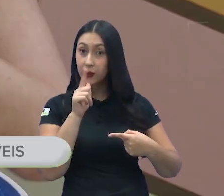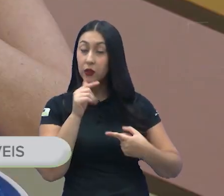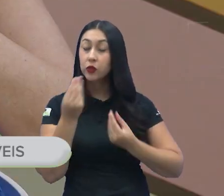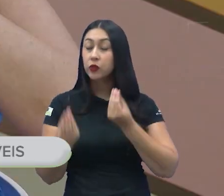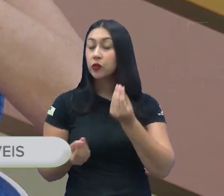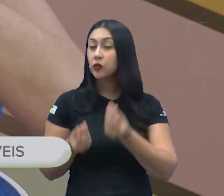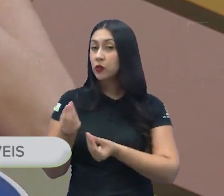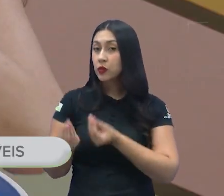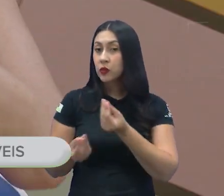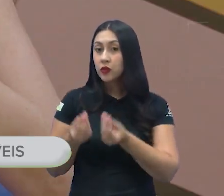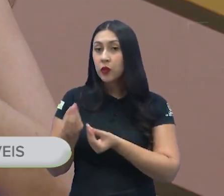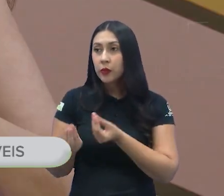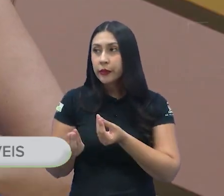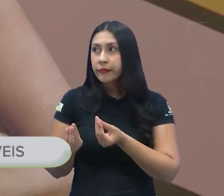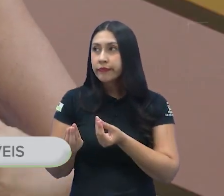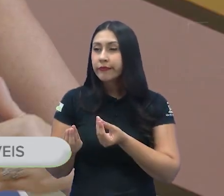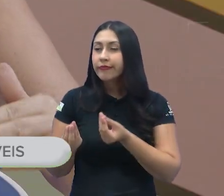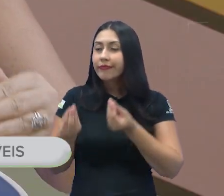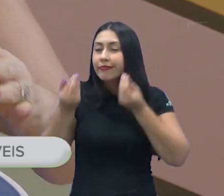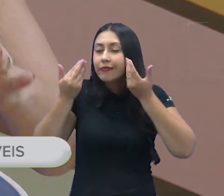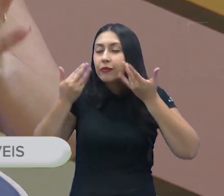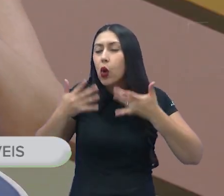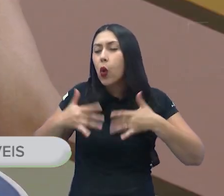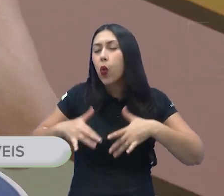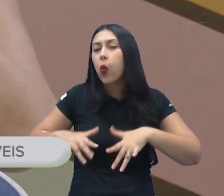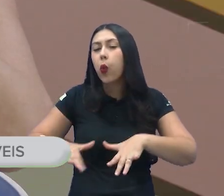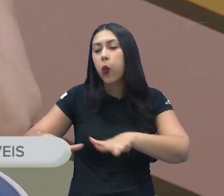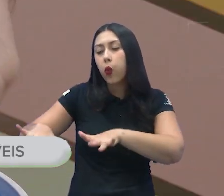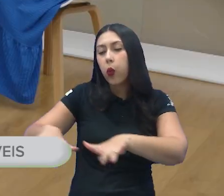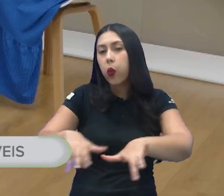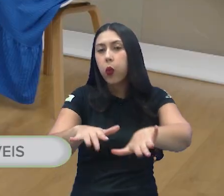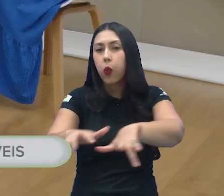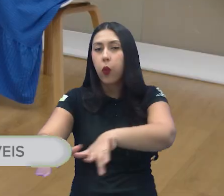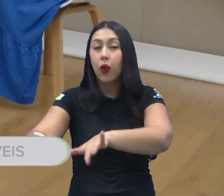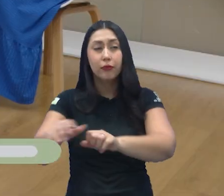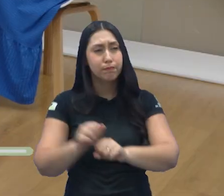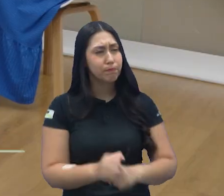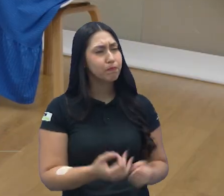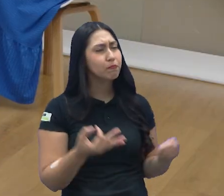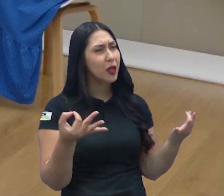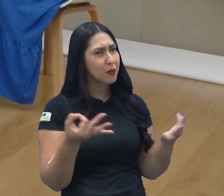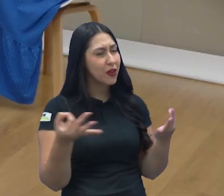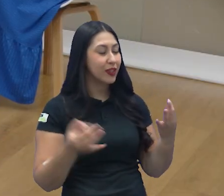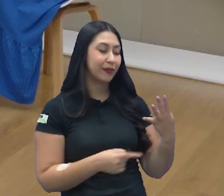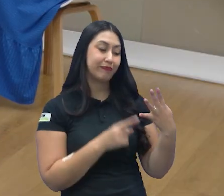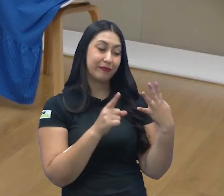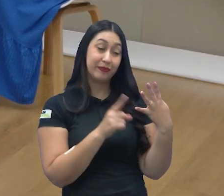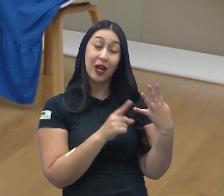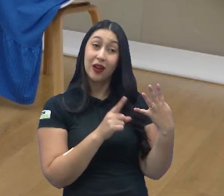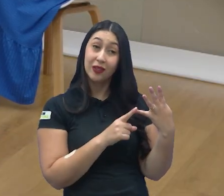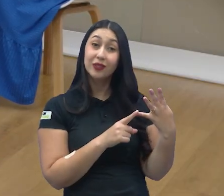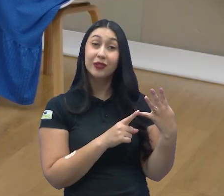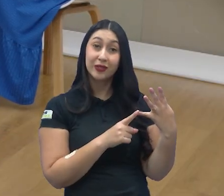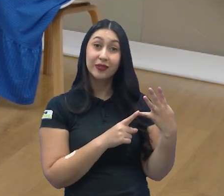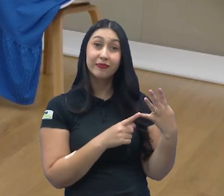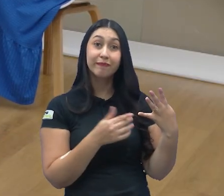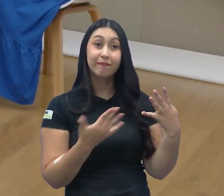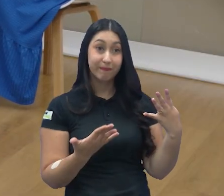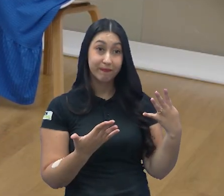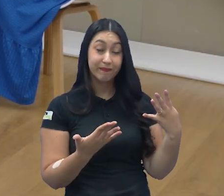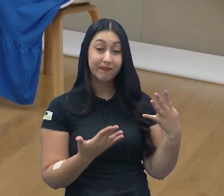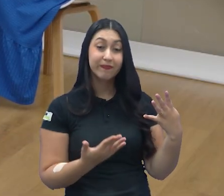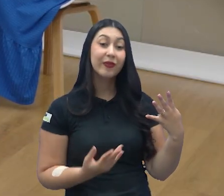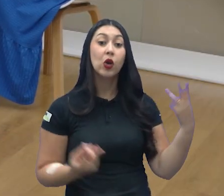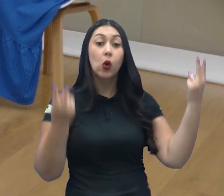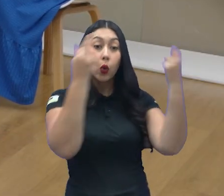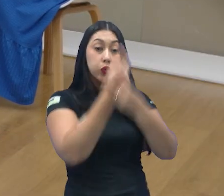faz, então, para trazer fluidez para essa água. Ah, perfeito. E por fim, não menos importante, Claro vamos falar não. sanguíneo.